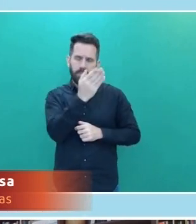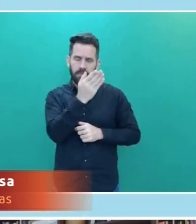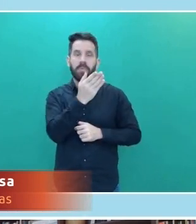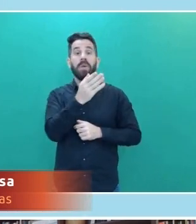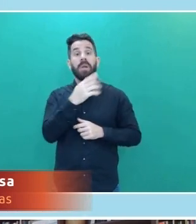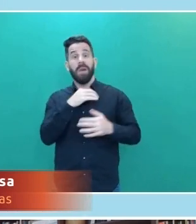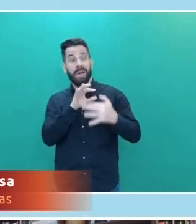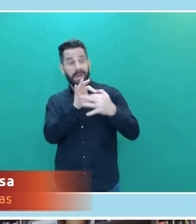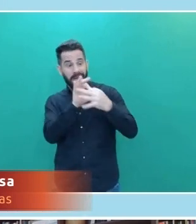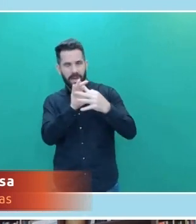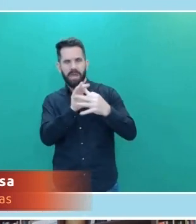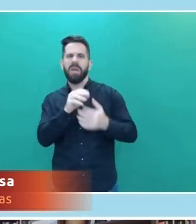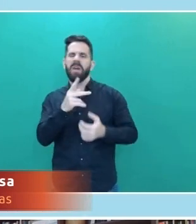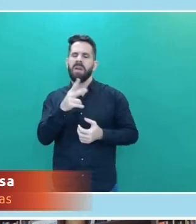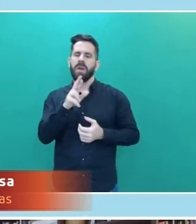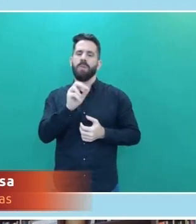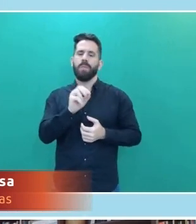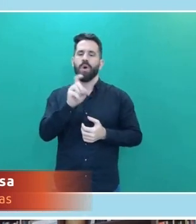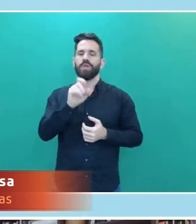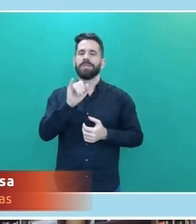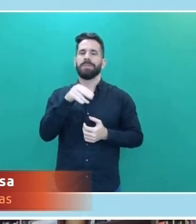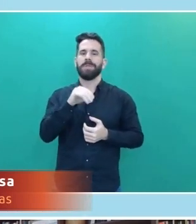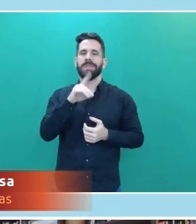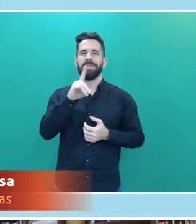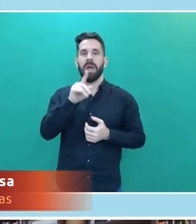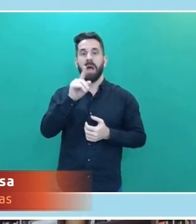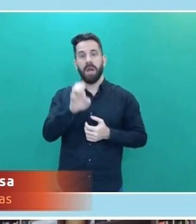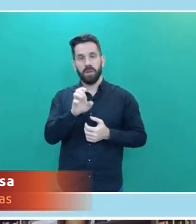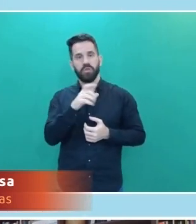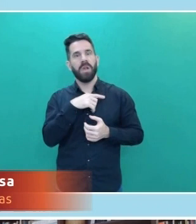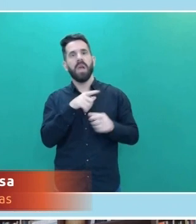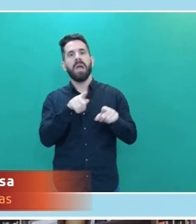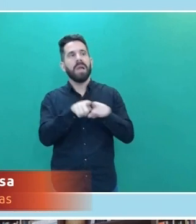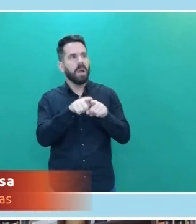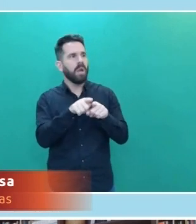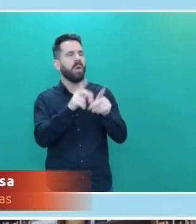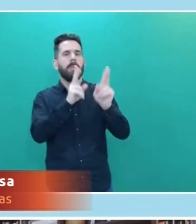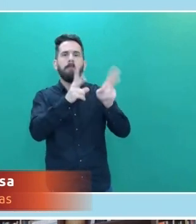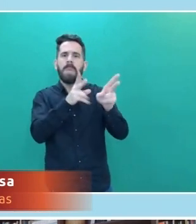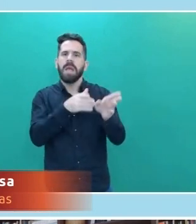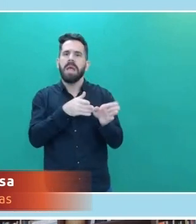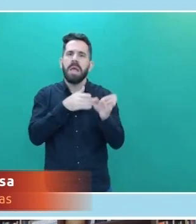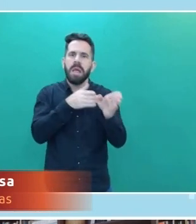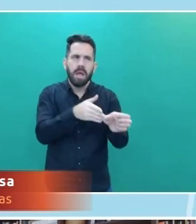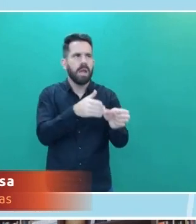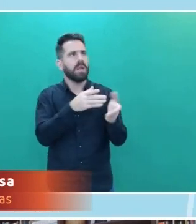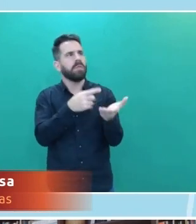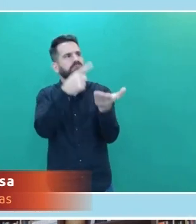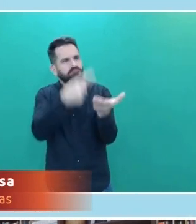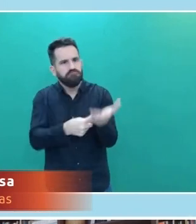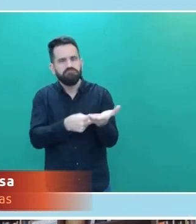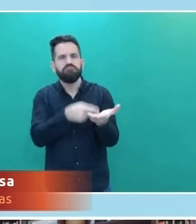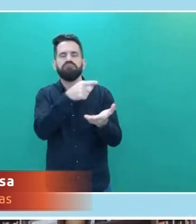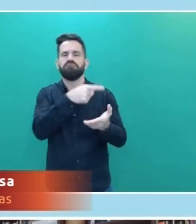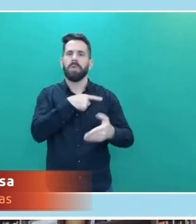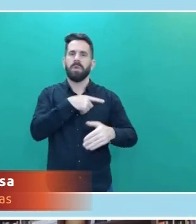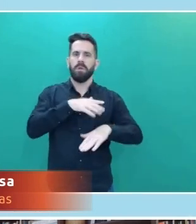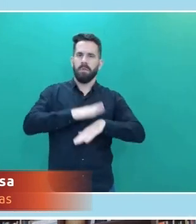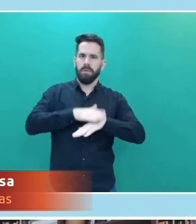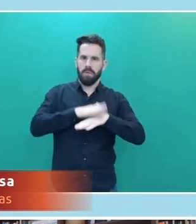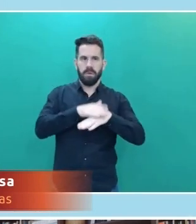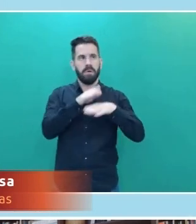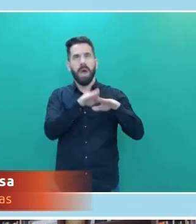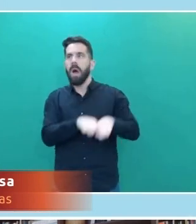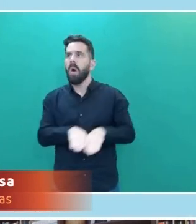como alinhamento. E a outra opção seria o universalismo ou autonomia, ou basicamente buscar